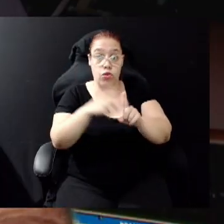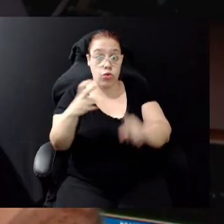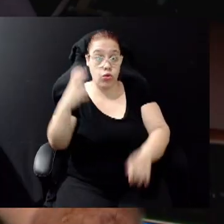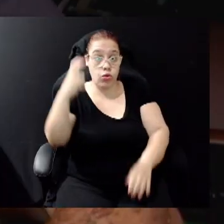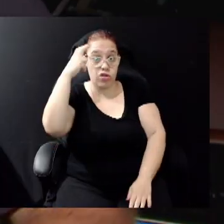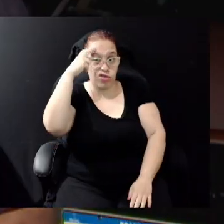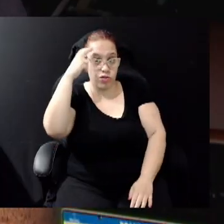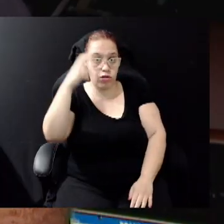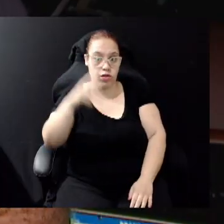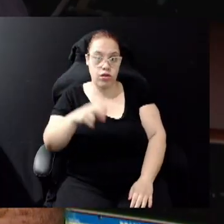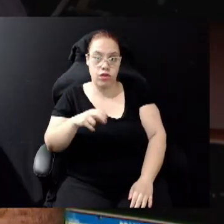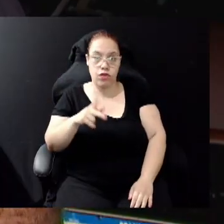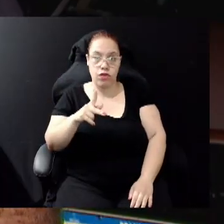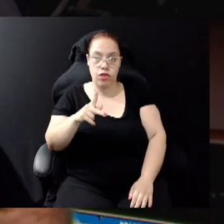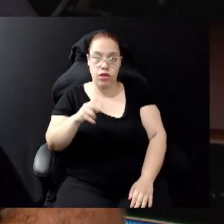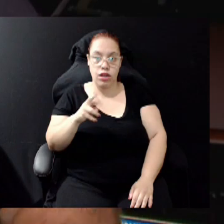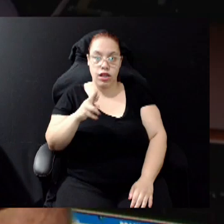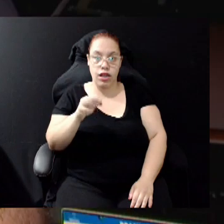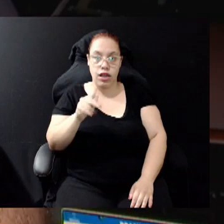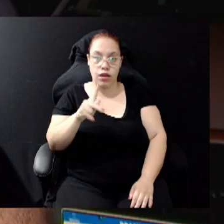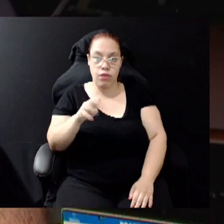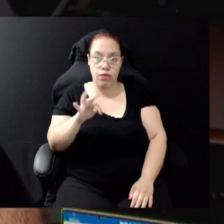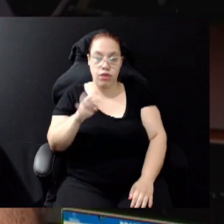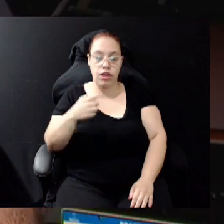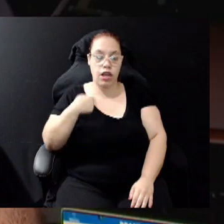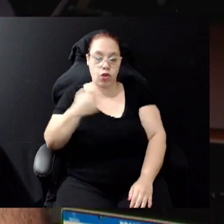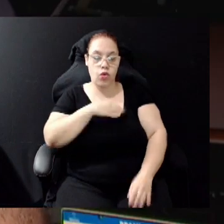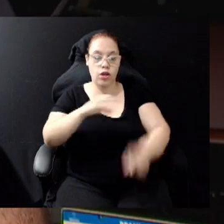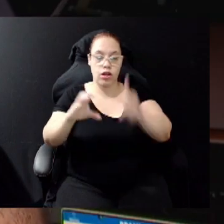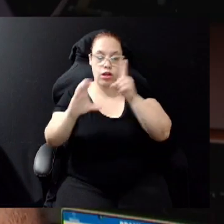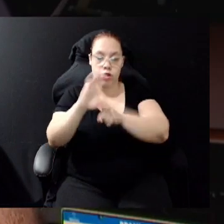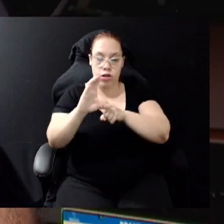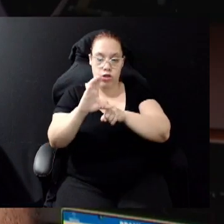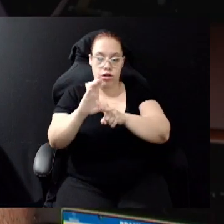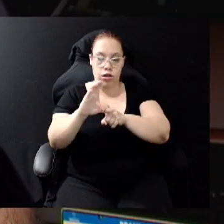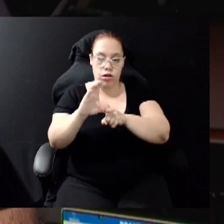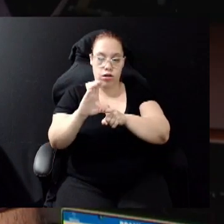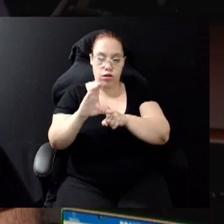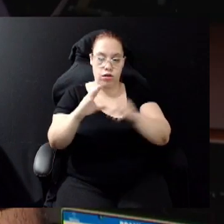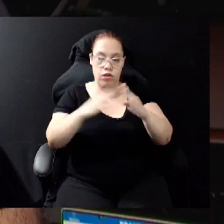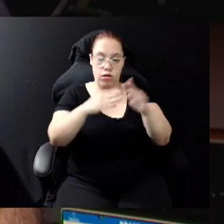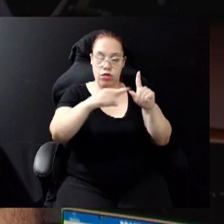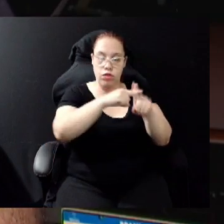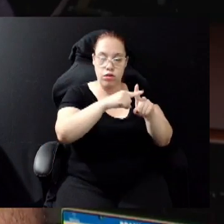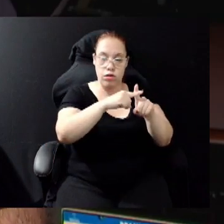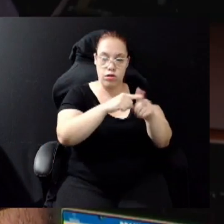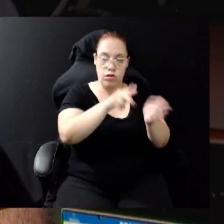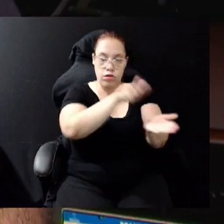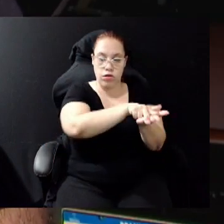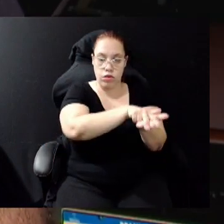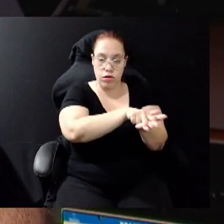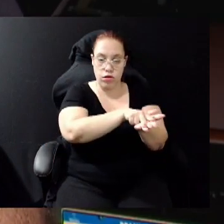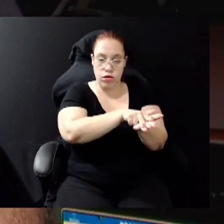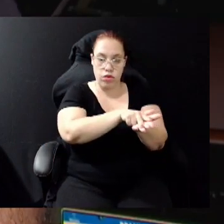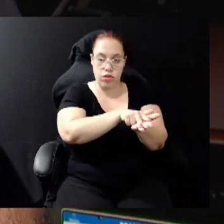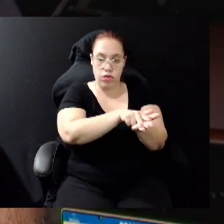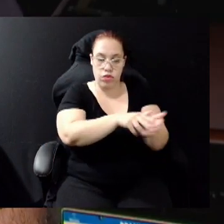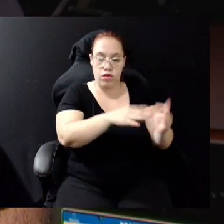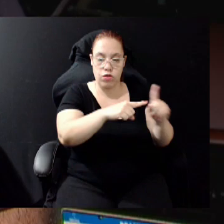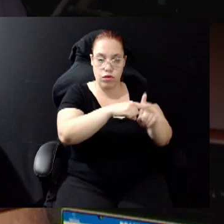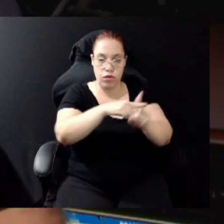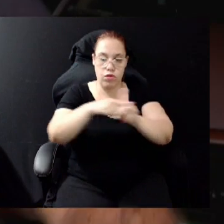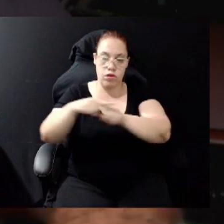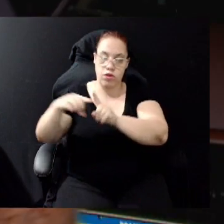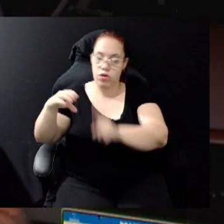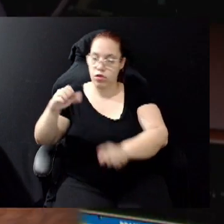da nossa catedral, antigos locais de enterramento, cemitério dos cativos, do lado da Igreja de